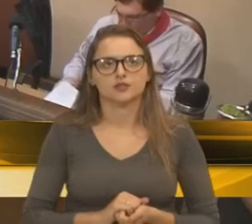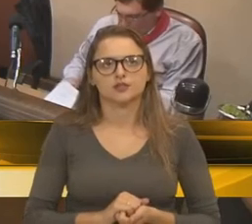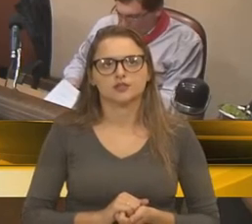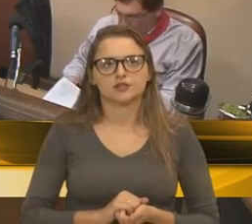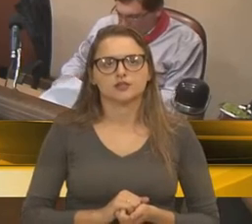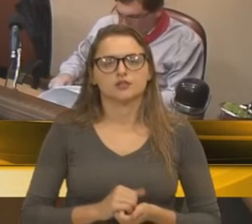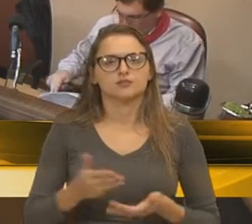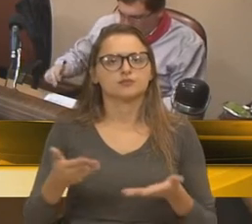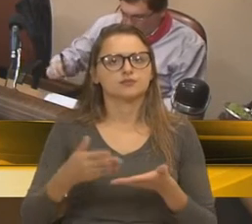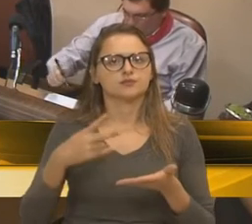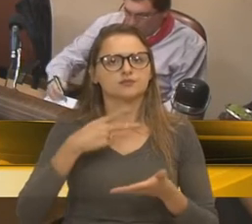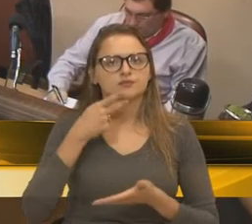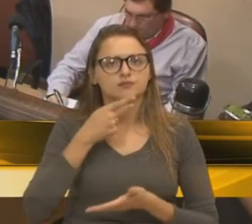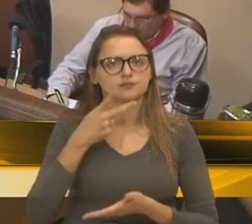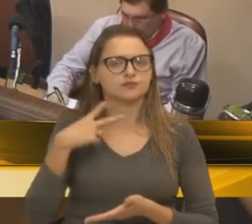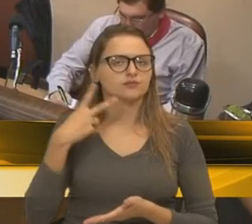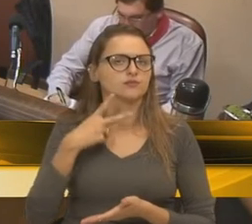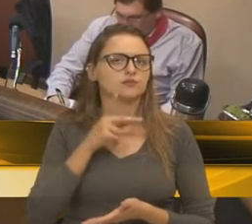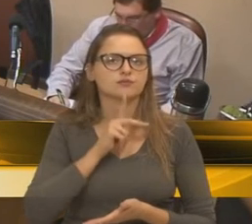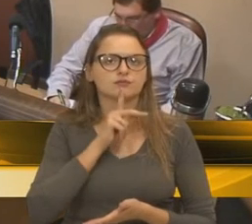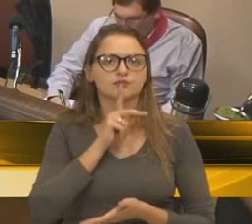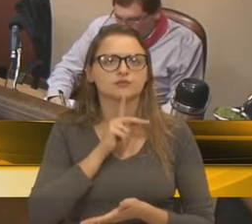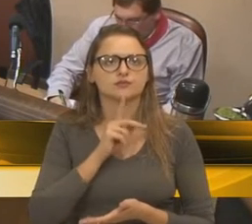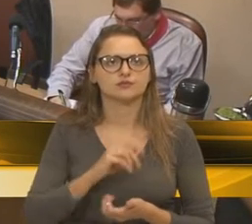Com a palavra o vereador Alberto Meneguzzi.